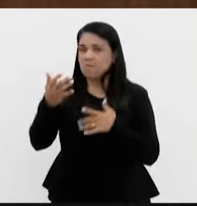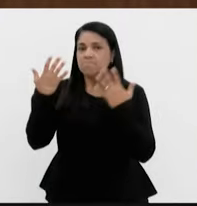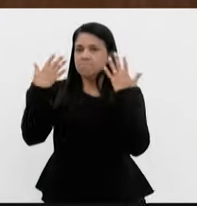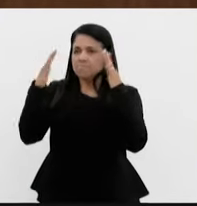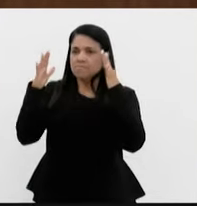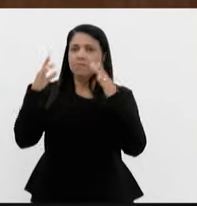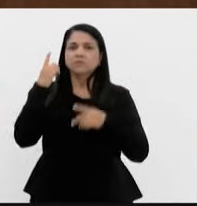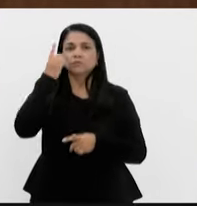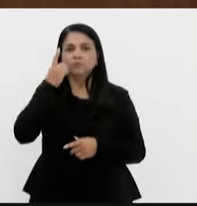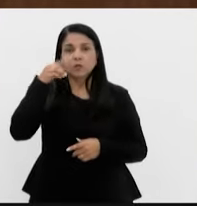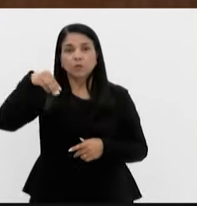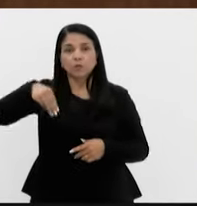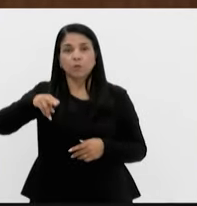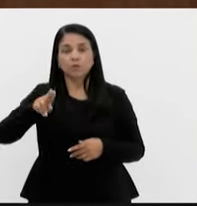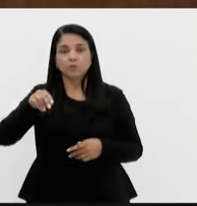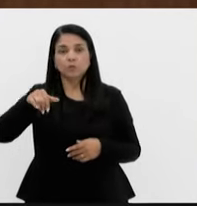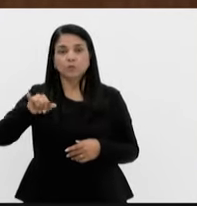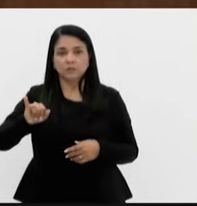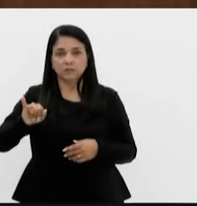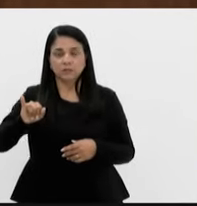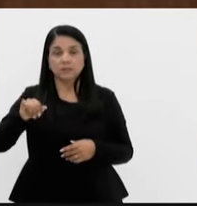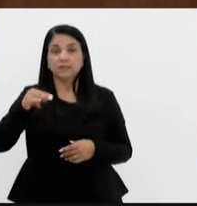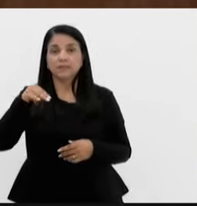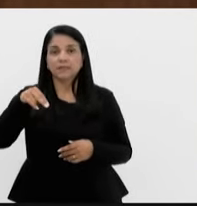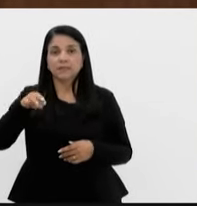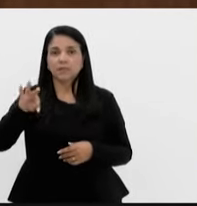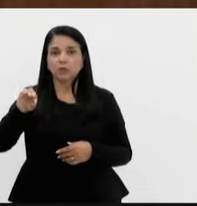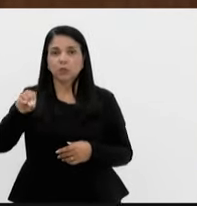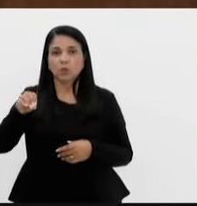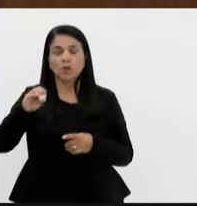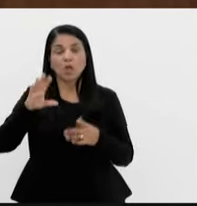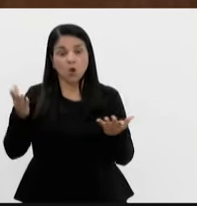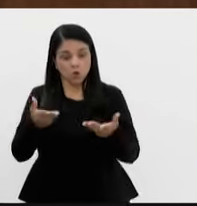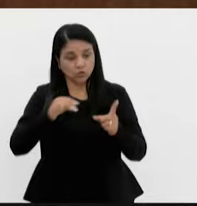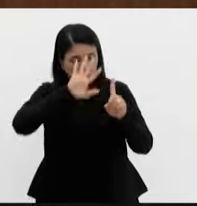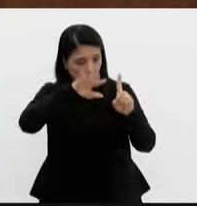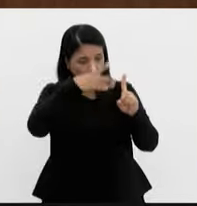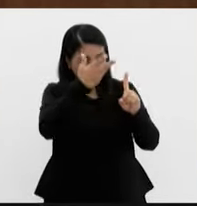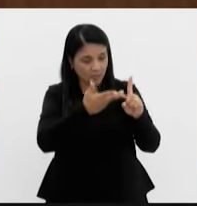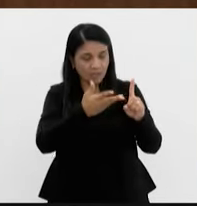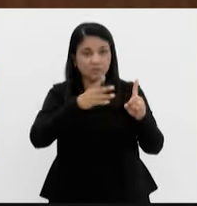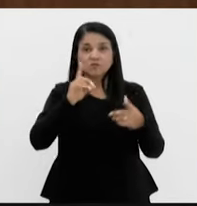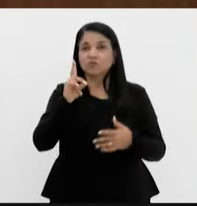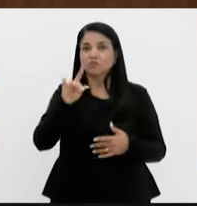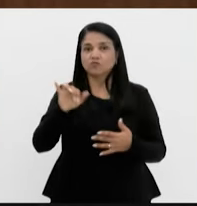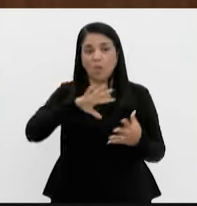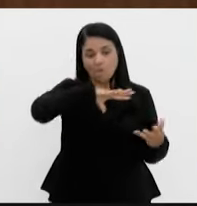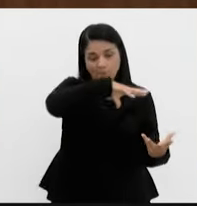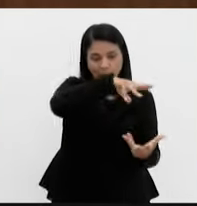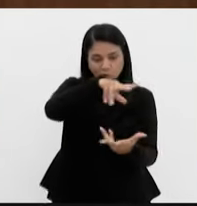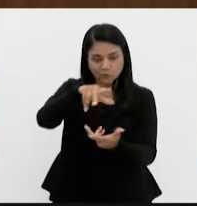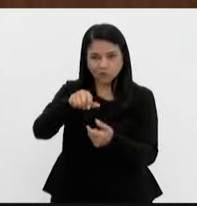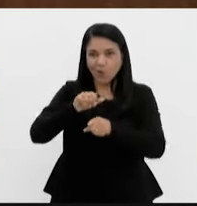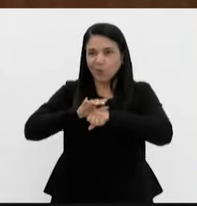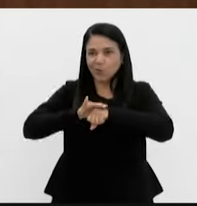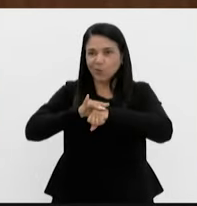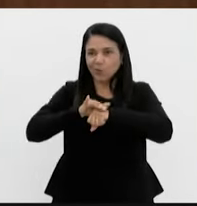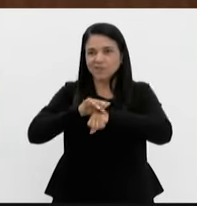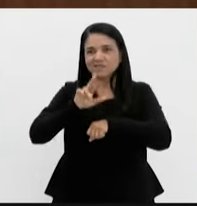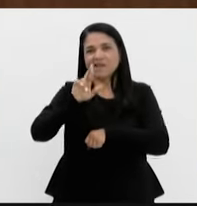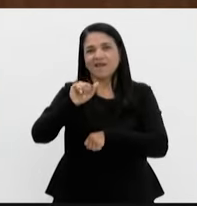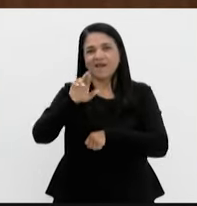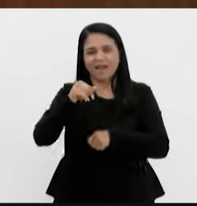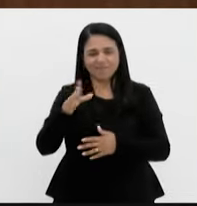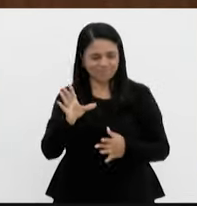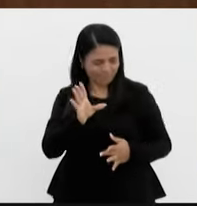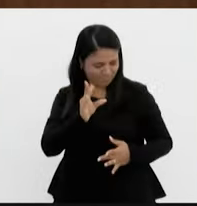porque ele fez hoje uma homenagem ao dia mundial das doenças raras a gente estava lá tá até por isso que eu pedi ele ficar aqui que o